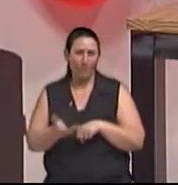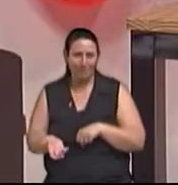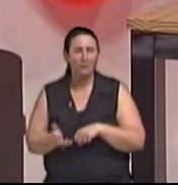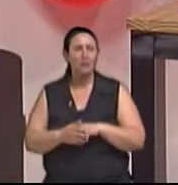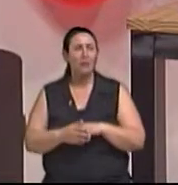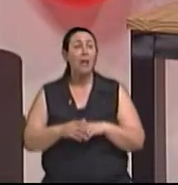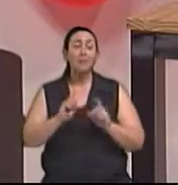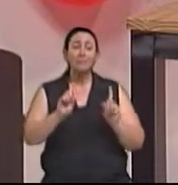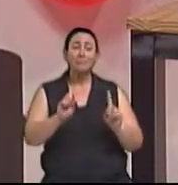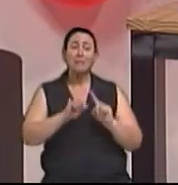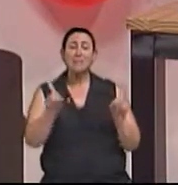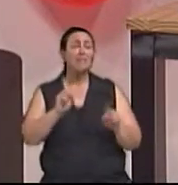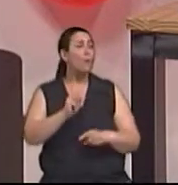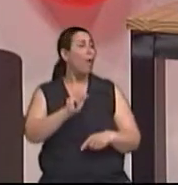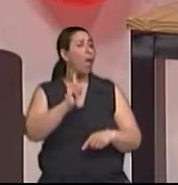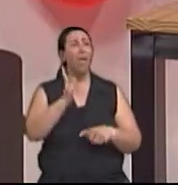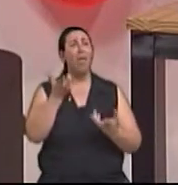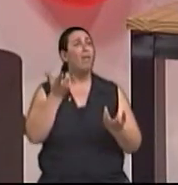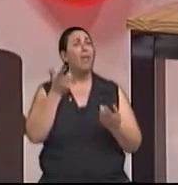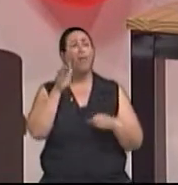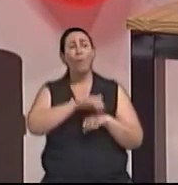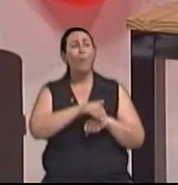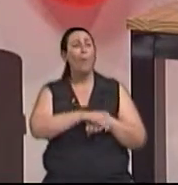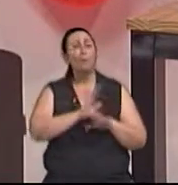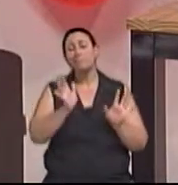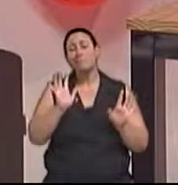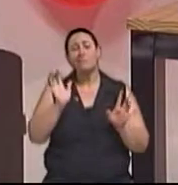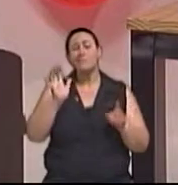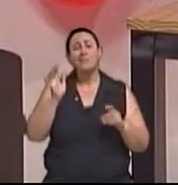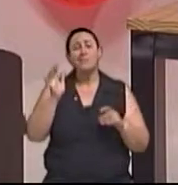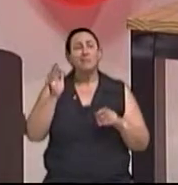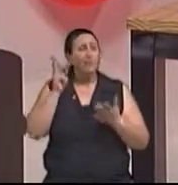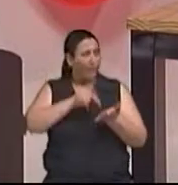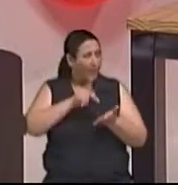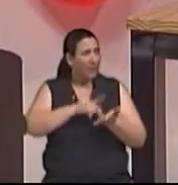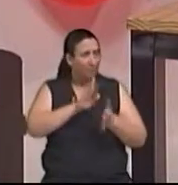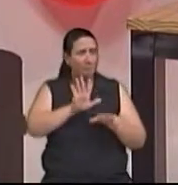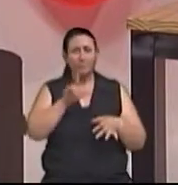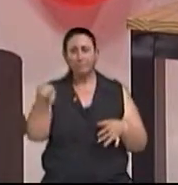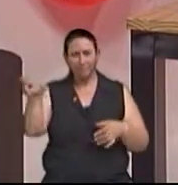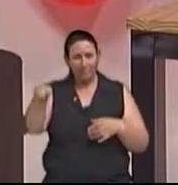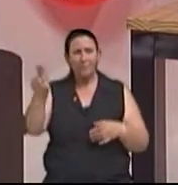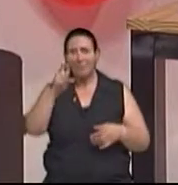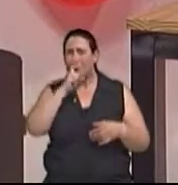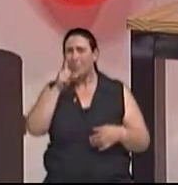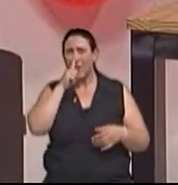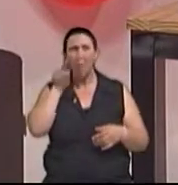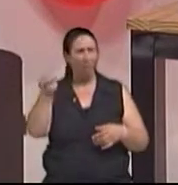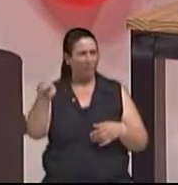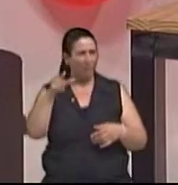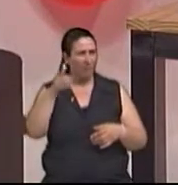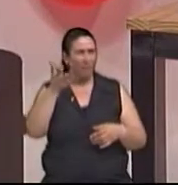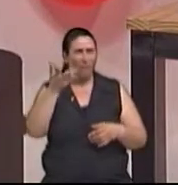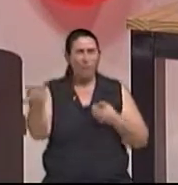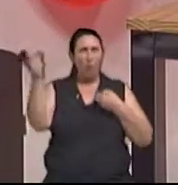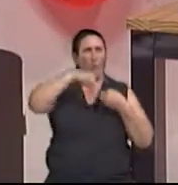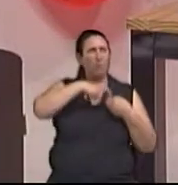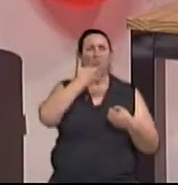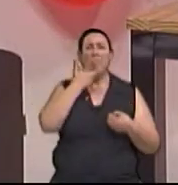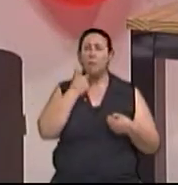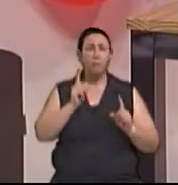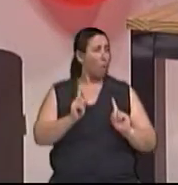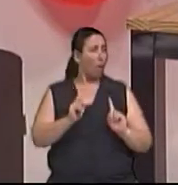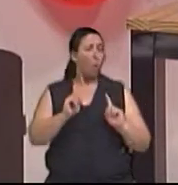porque não é uma obrigação a gente pensar que nós não temos que pensar que nossos pais viraram criança eles são apenas